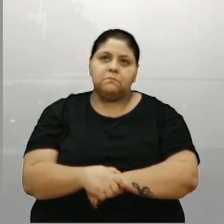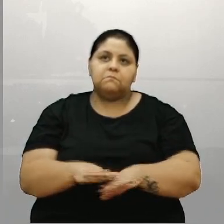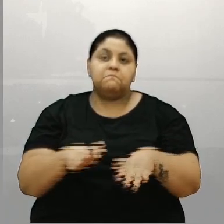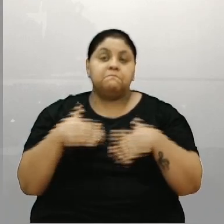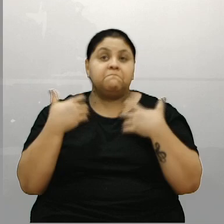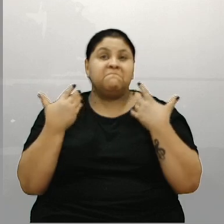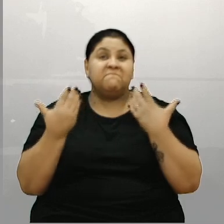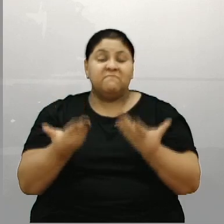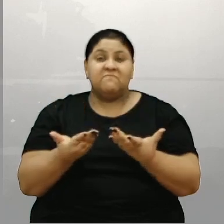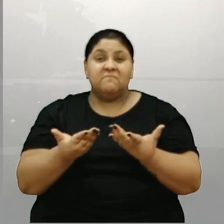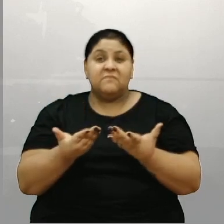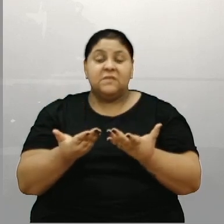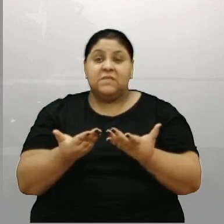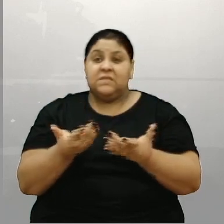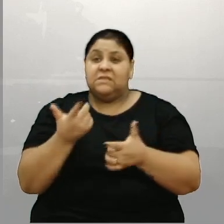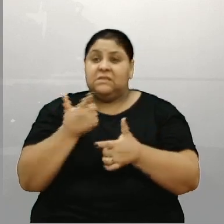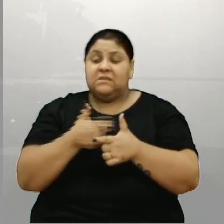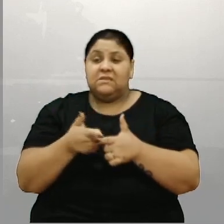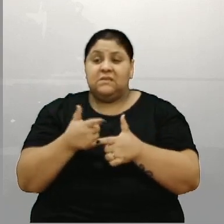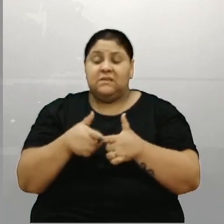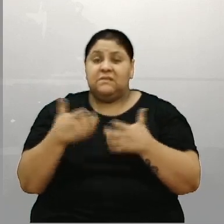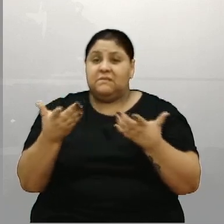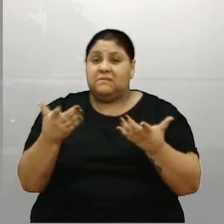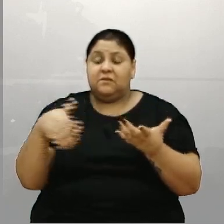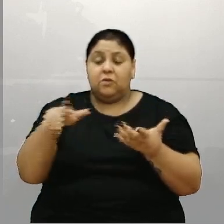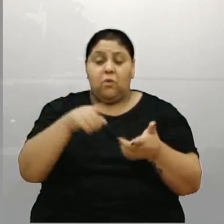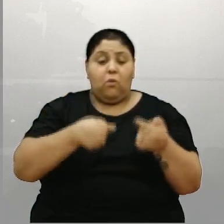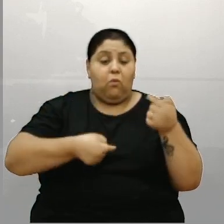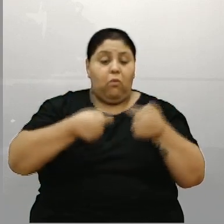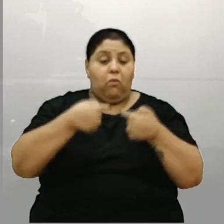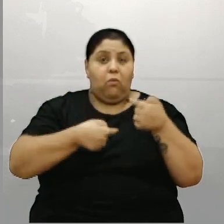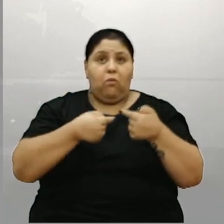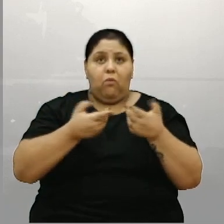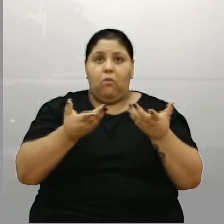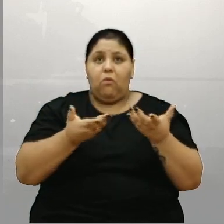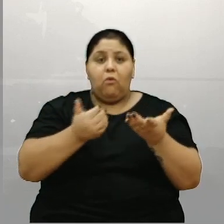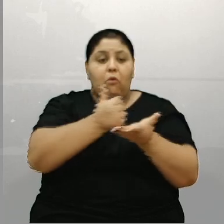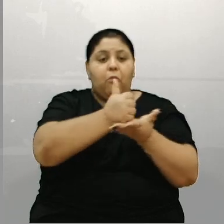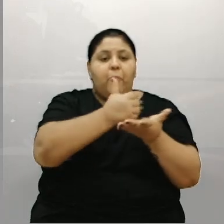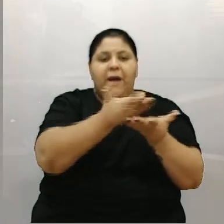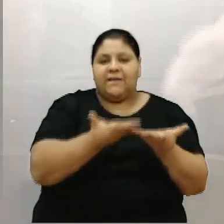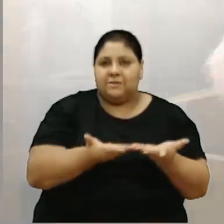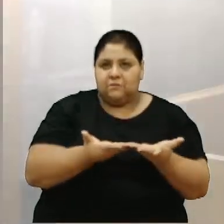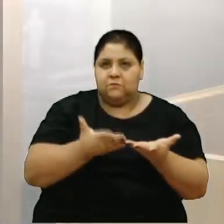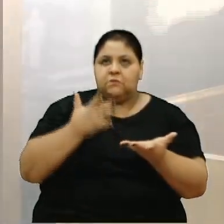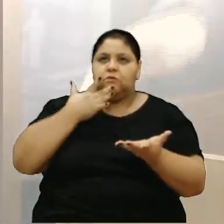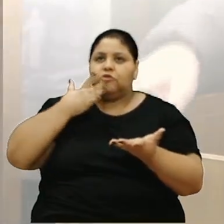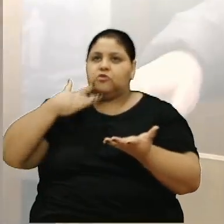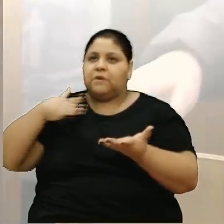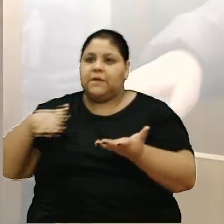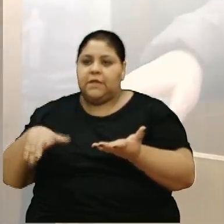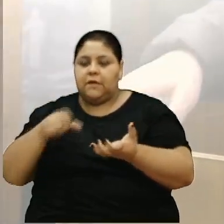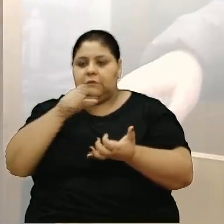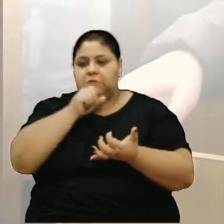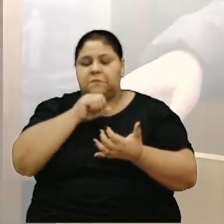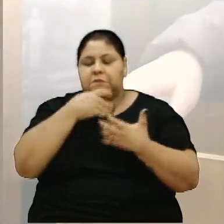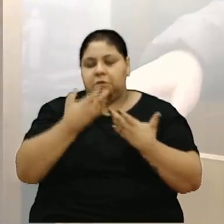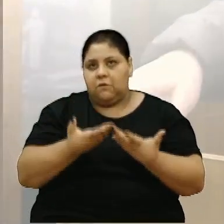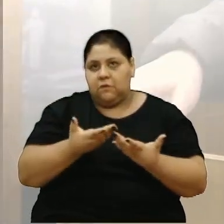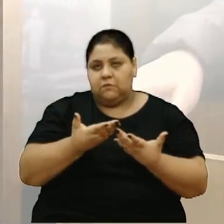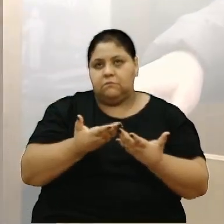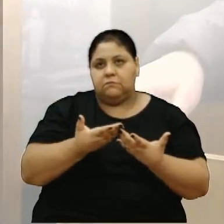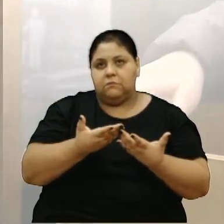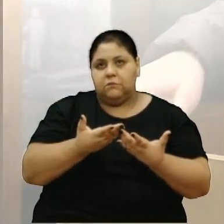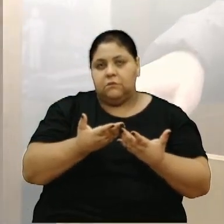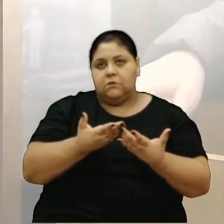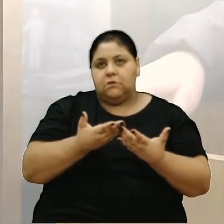Então é uma situação... Quando eu digo que nós estamos discutindo aqui o feijão... Se fosse uma criança, uma senhora... nós